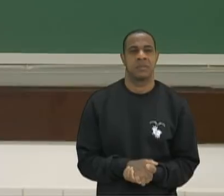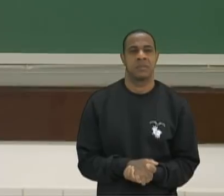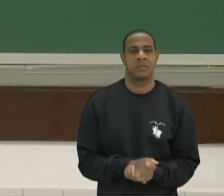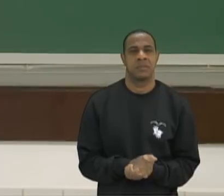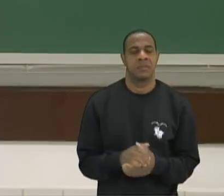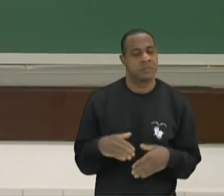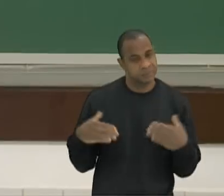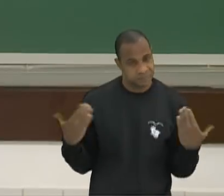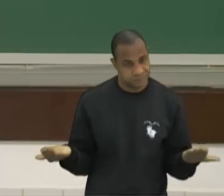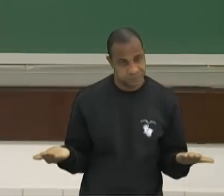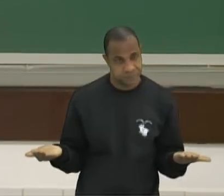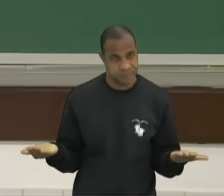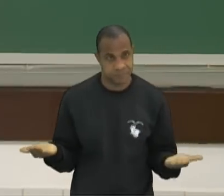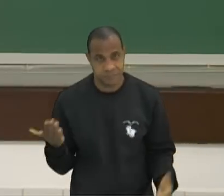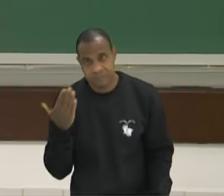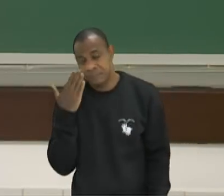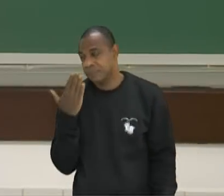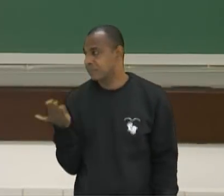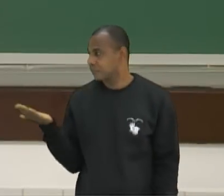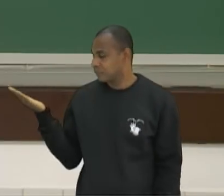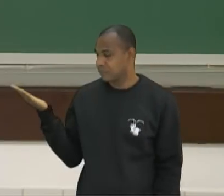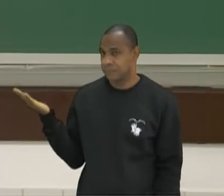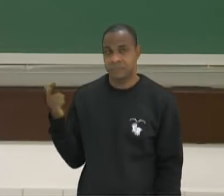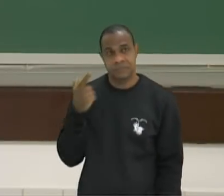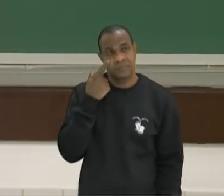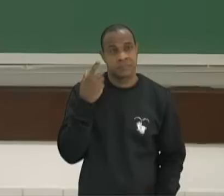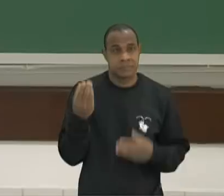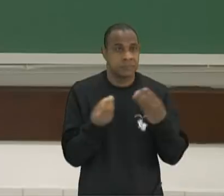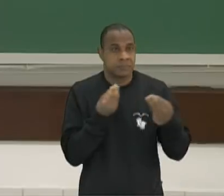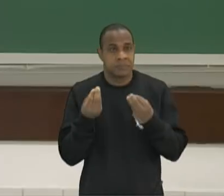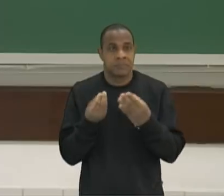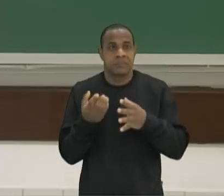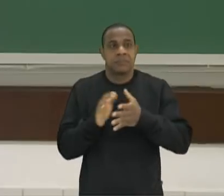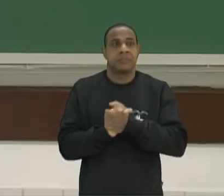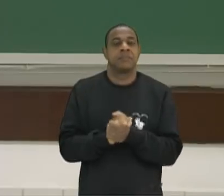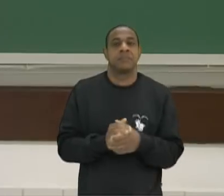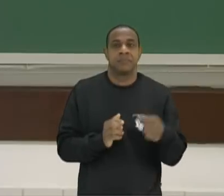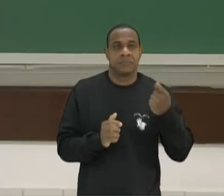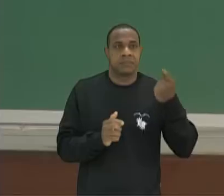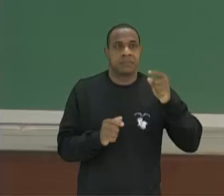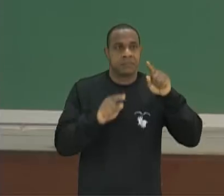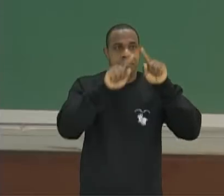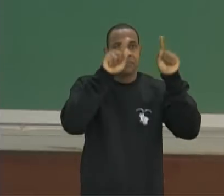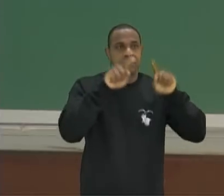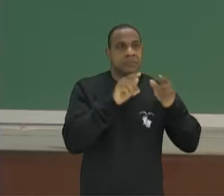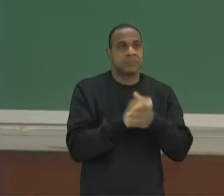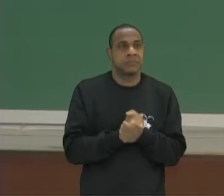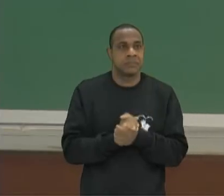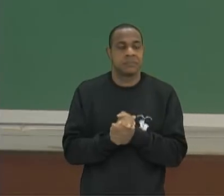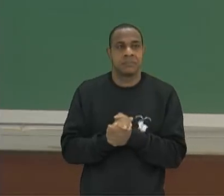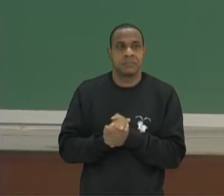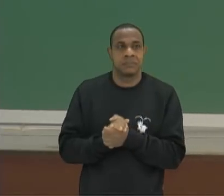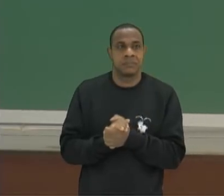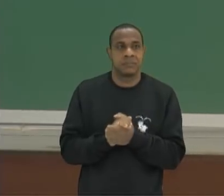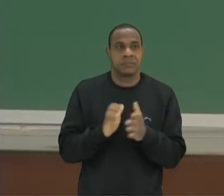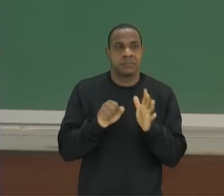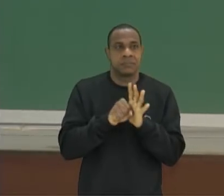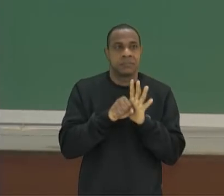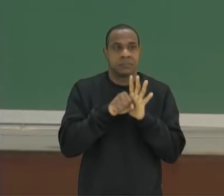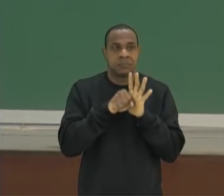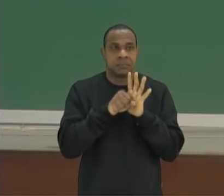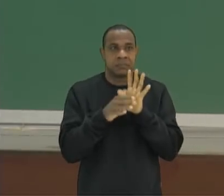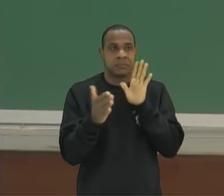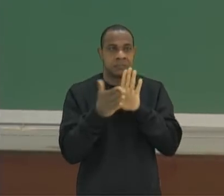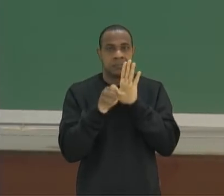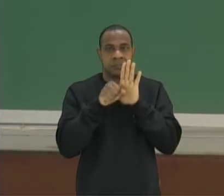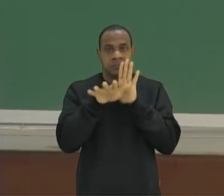Vamos lá então, prezado estudante, analisando então nossas alternativas. A primeira delas, A frente de onda não tem